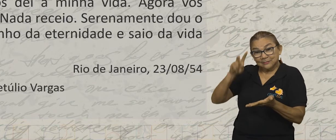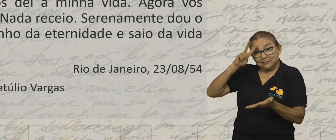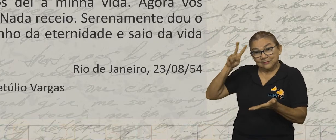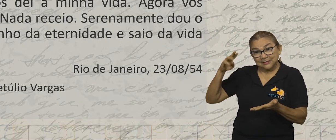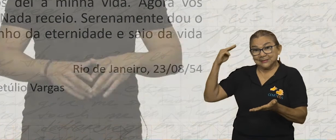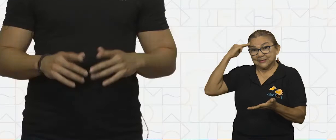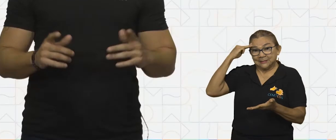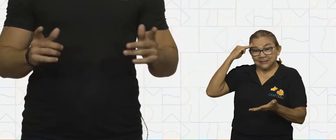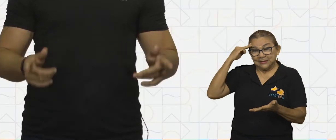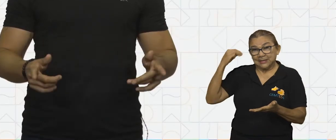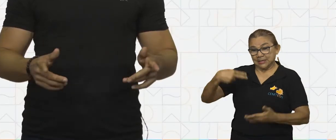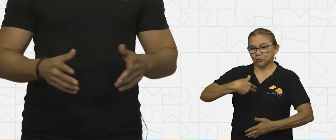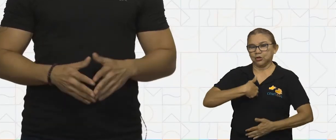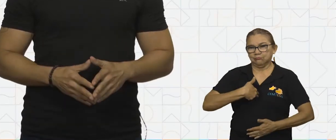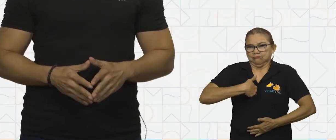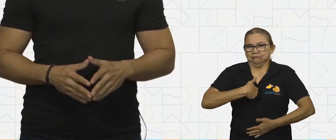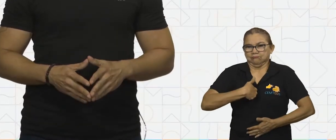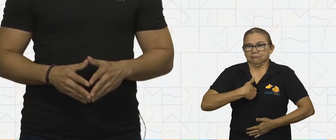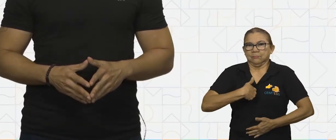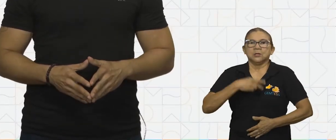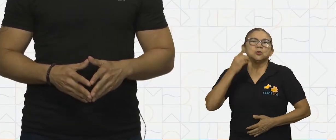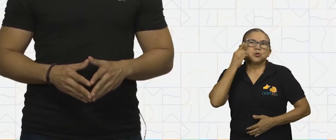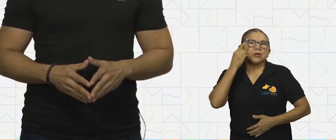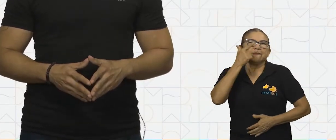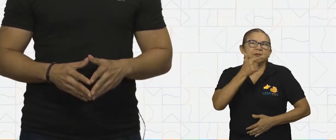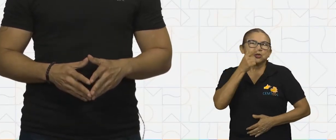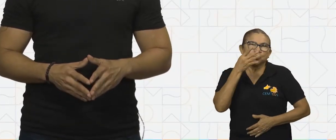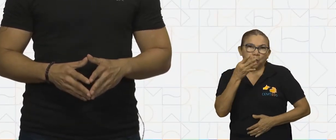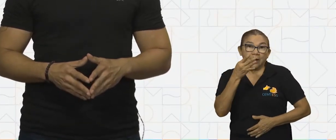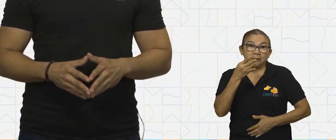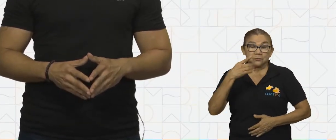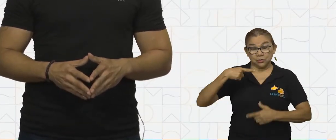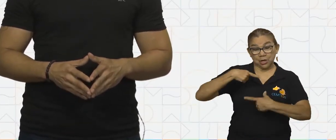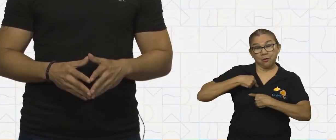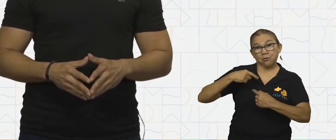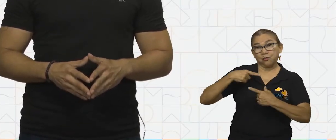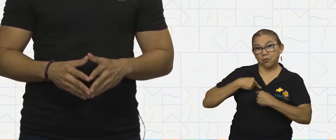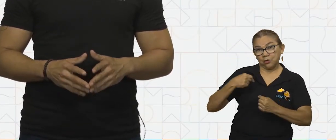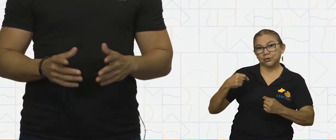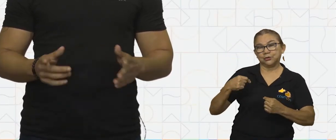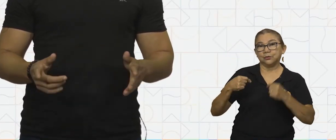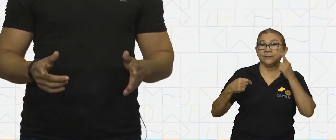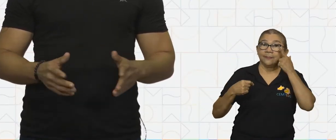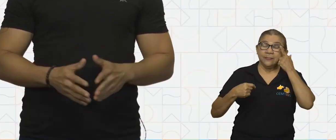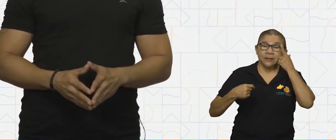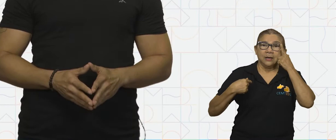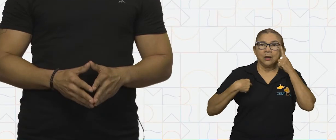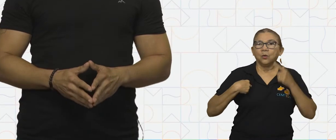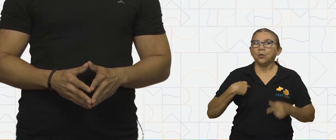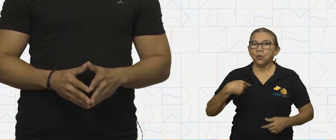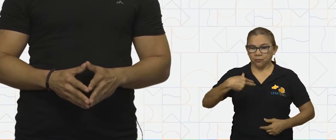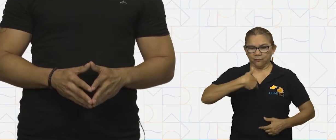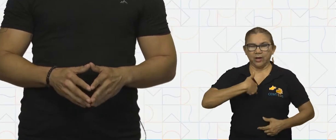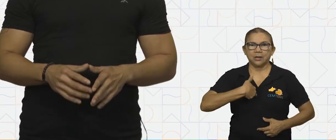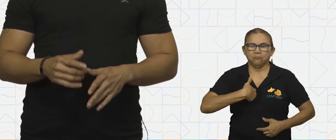Getúlio Vargas. E no dia 24 de agosto de 1954, Vargas